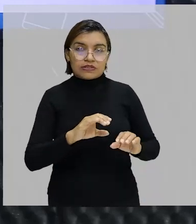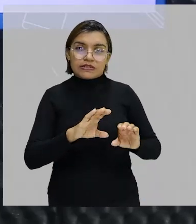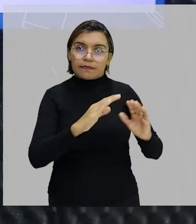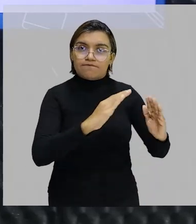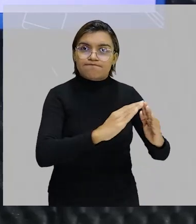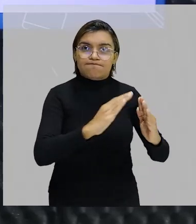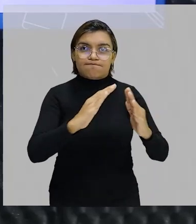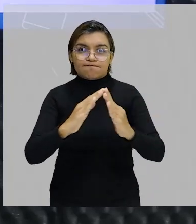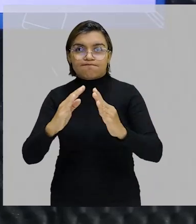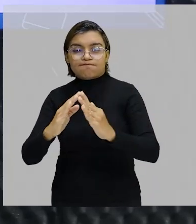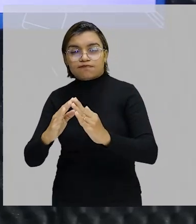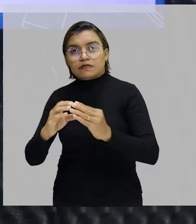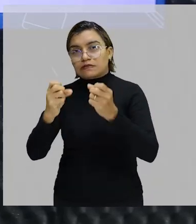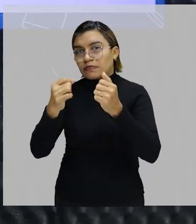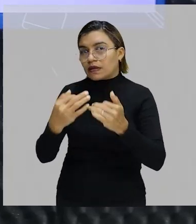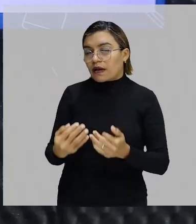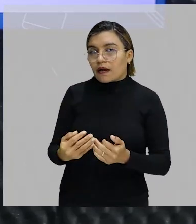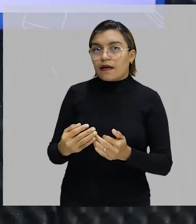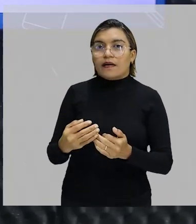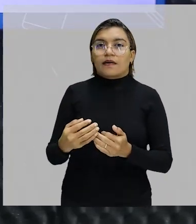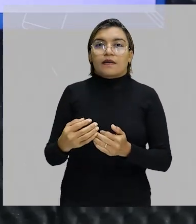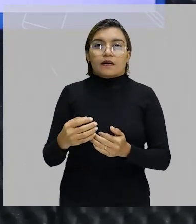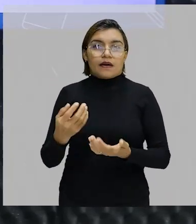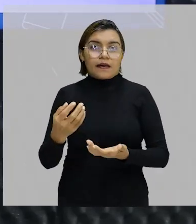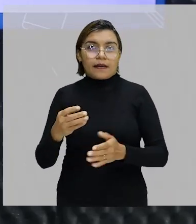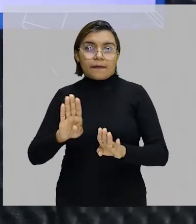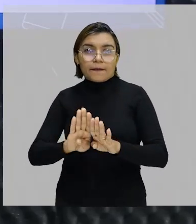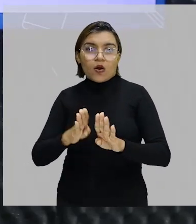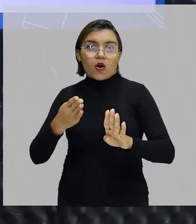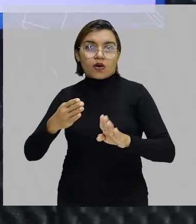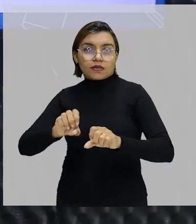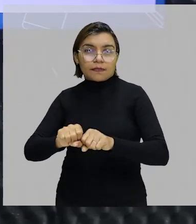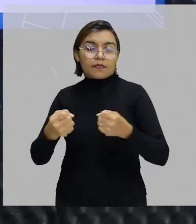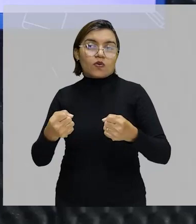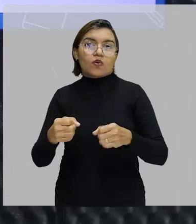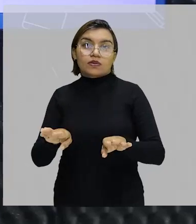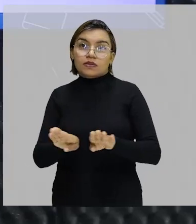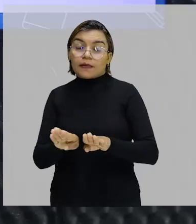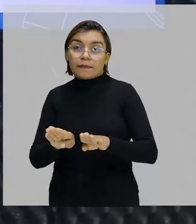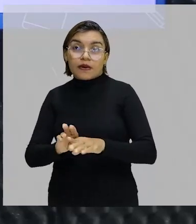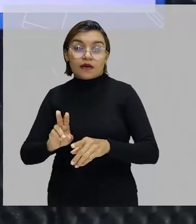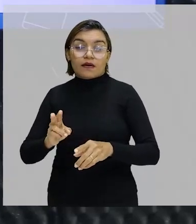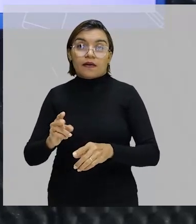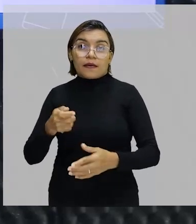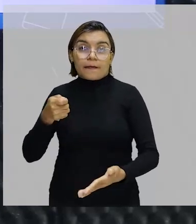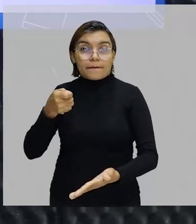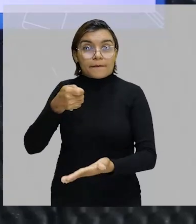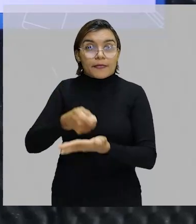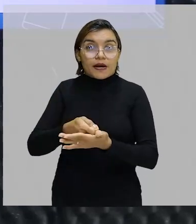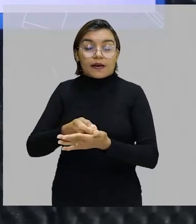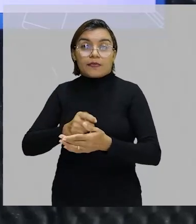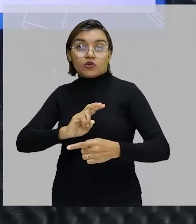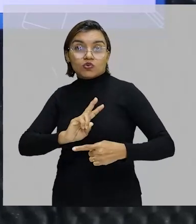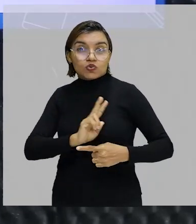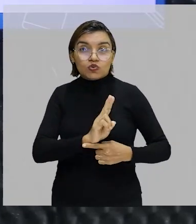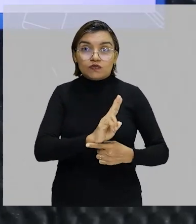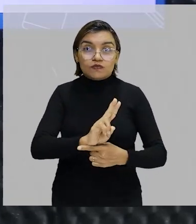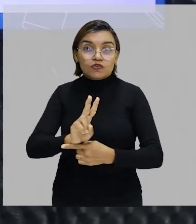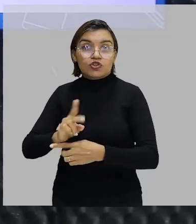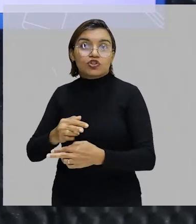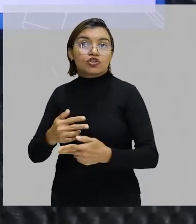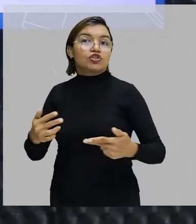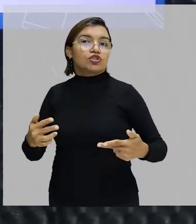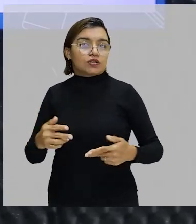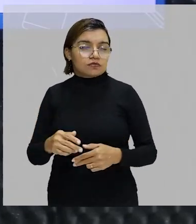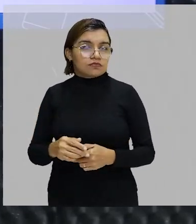que quebrou, do pagamento dos vigias, troca de segurança, enfim. As